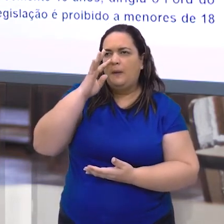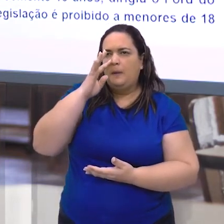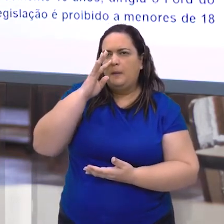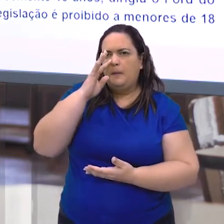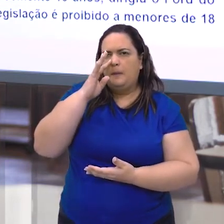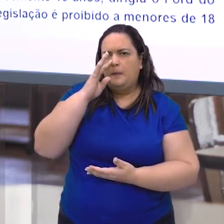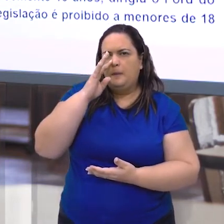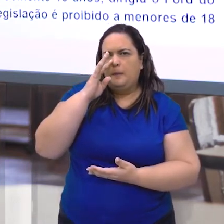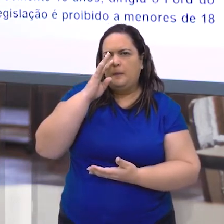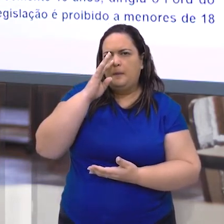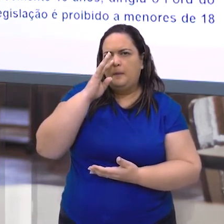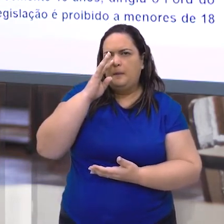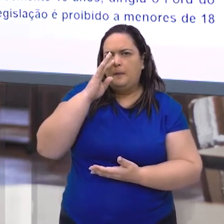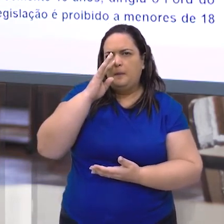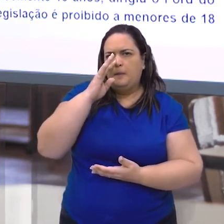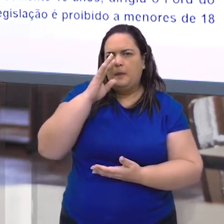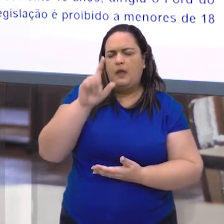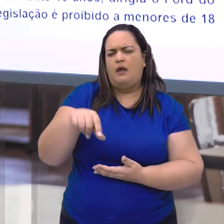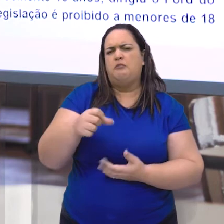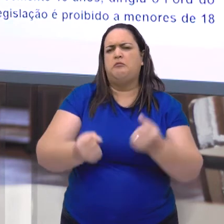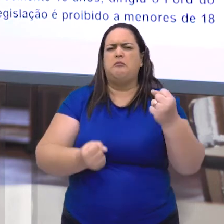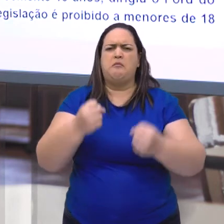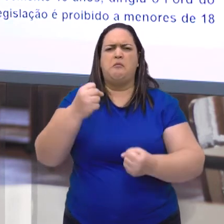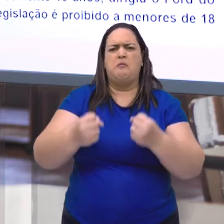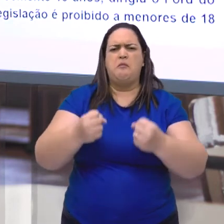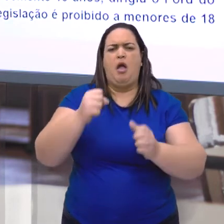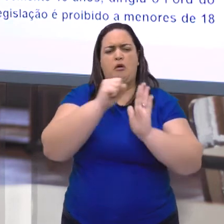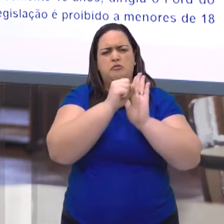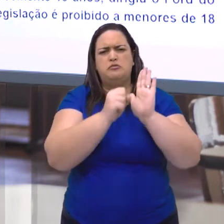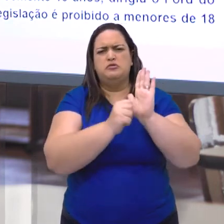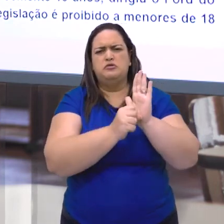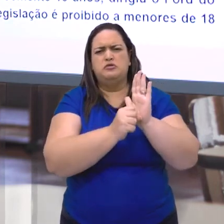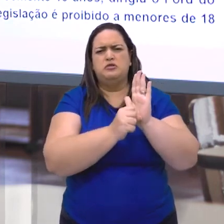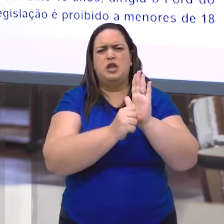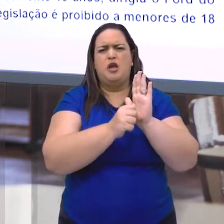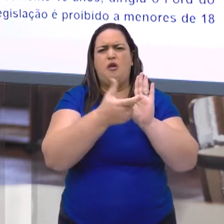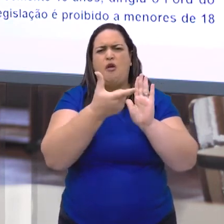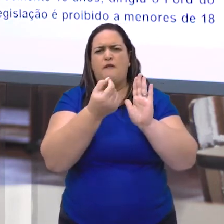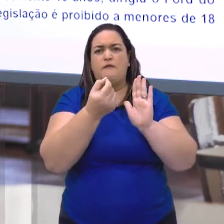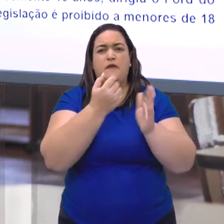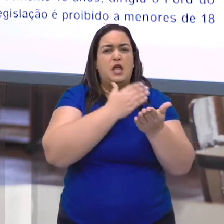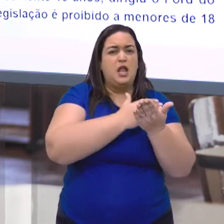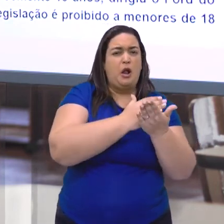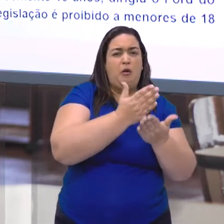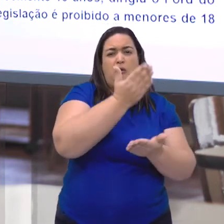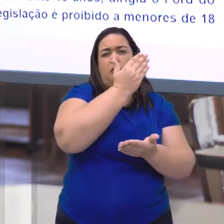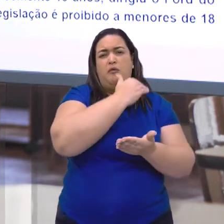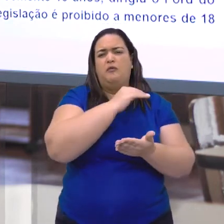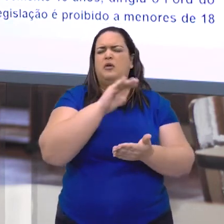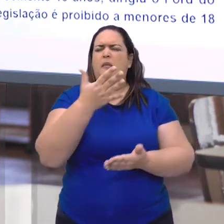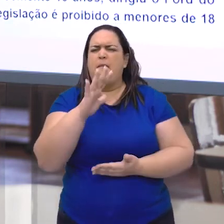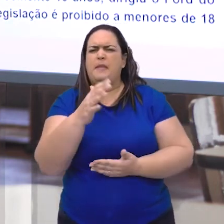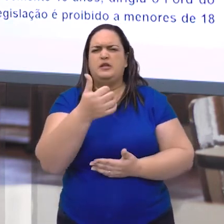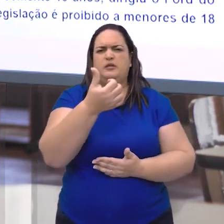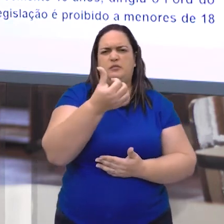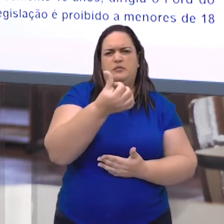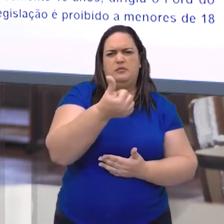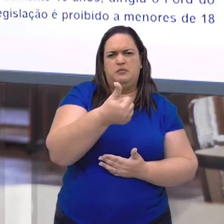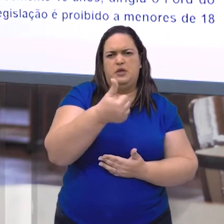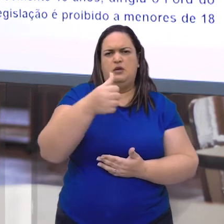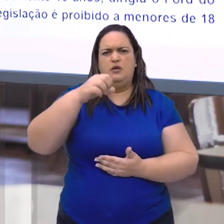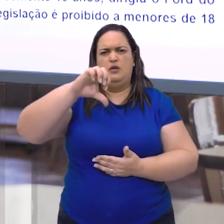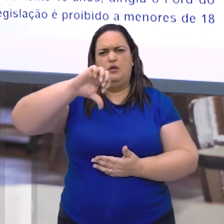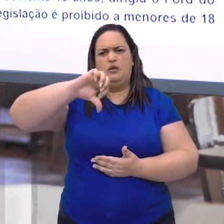vai ver um carro do começo do século XX, né? 1913, e aí embaixo